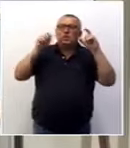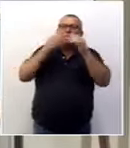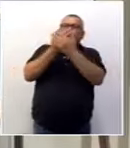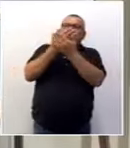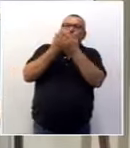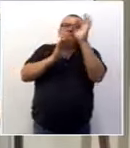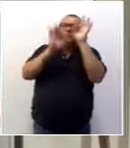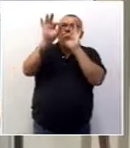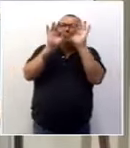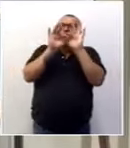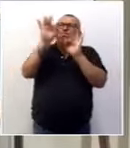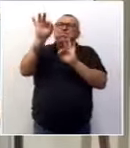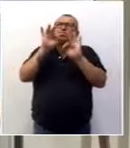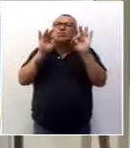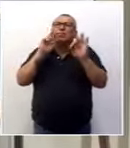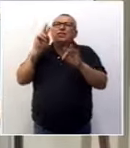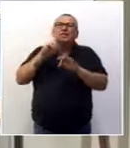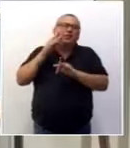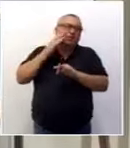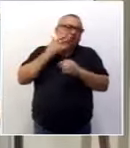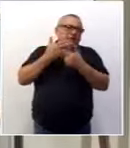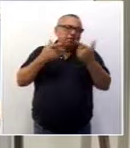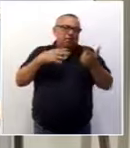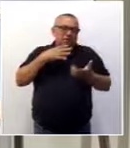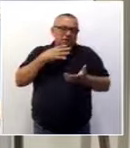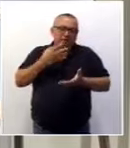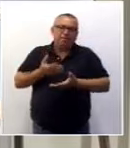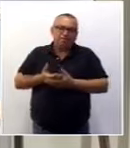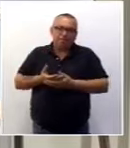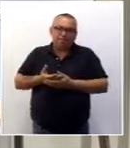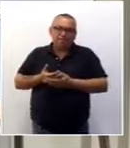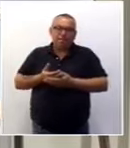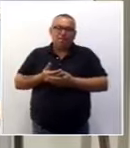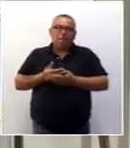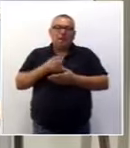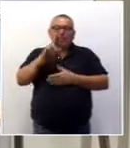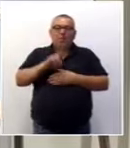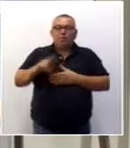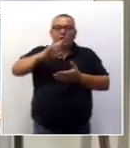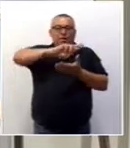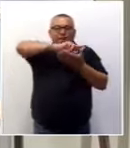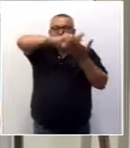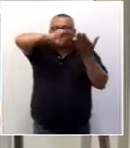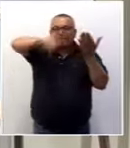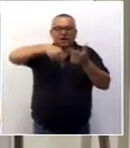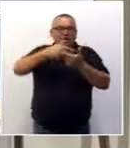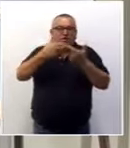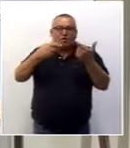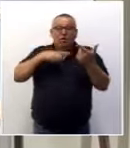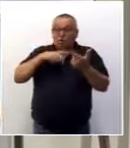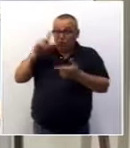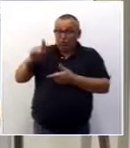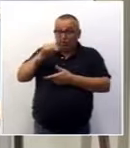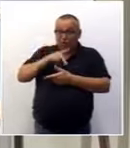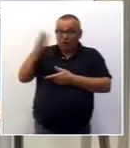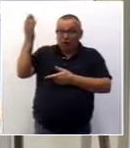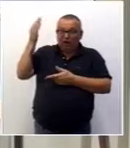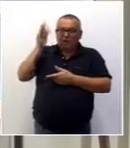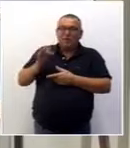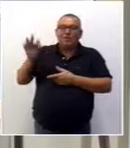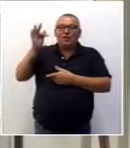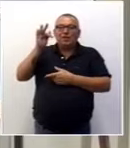ter uma noção real do tamanho das coisas, tá? A fotogrametria é utilizada para várias coisas. Tinha um professor que dava aula comigo na